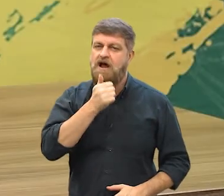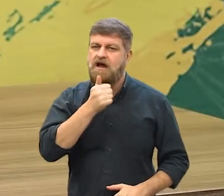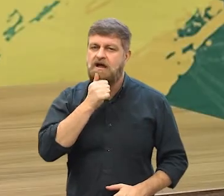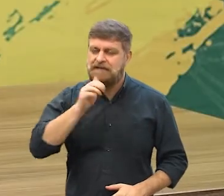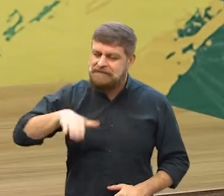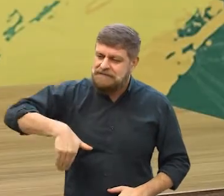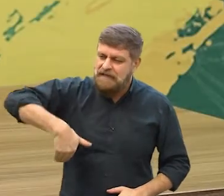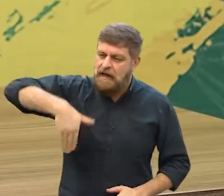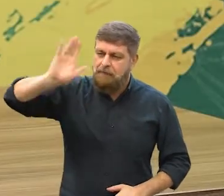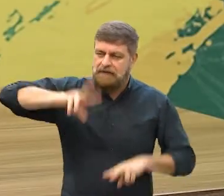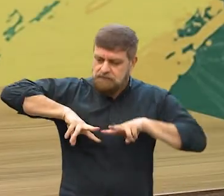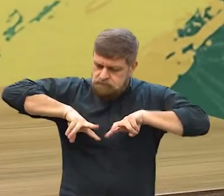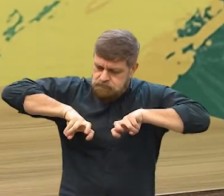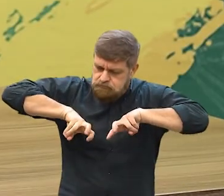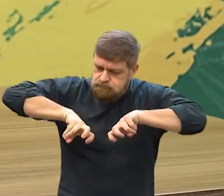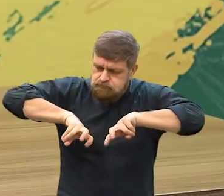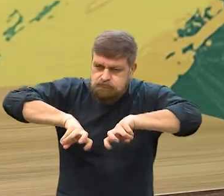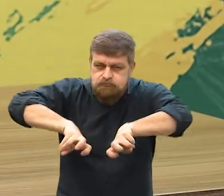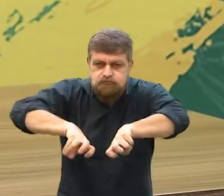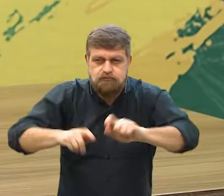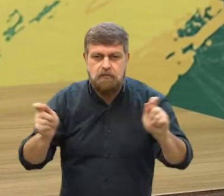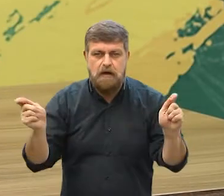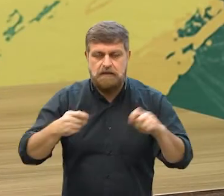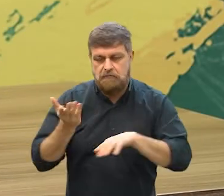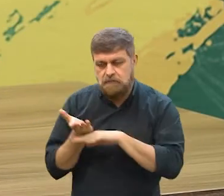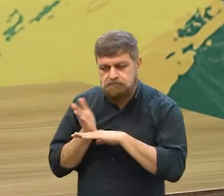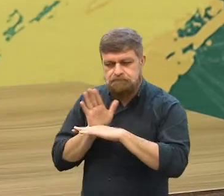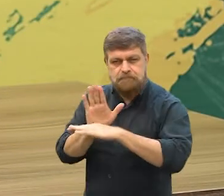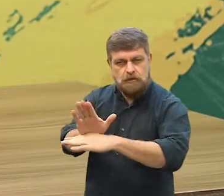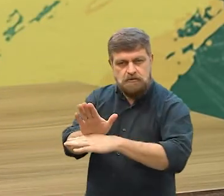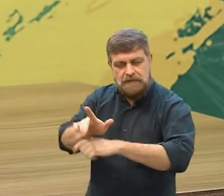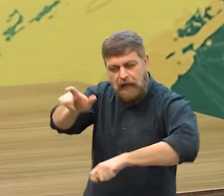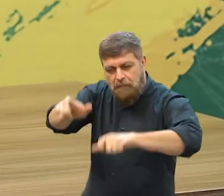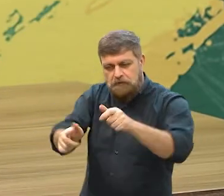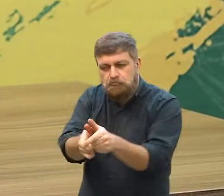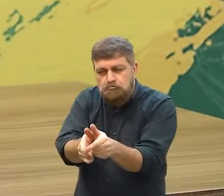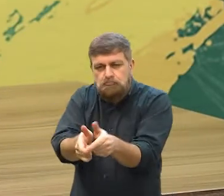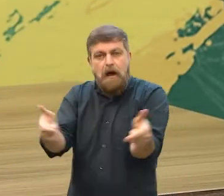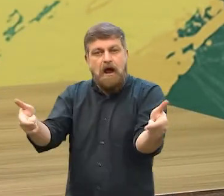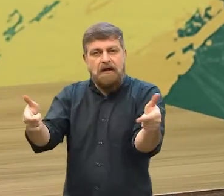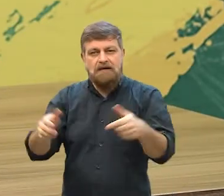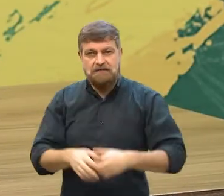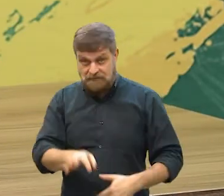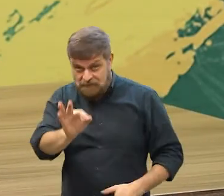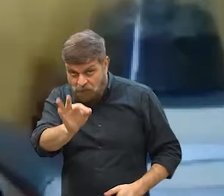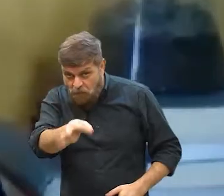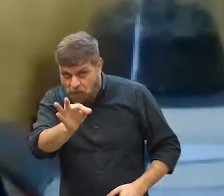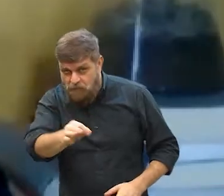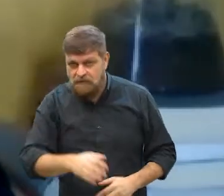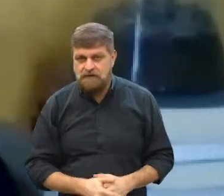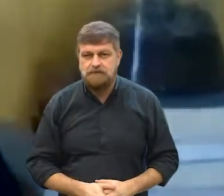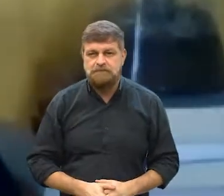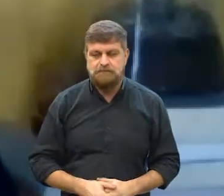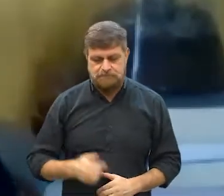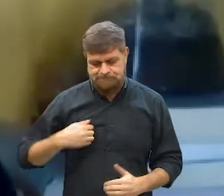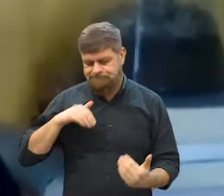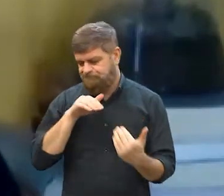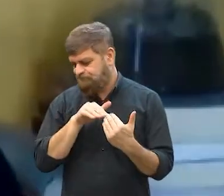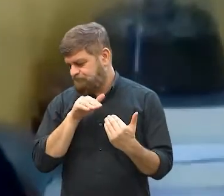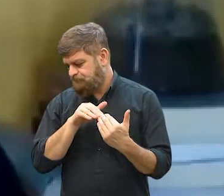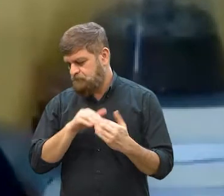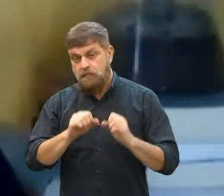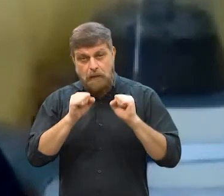muito mais explorado e poderia a beneficiar tanta e tanta gente né Luiz André certamente